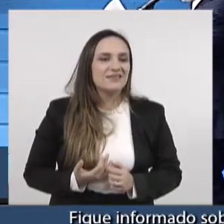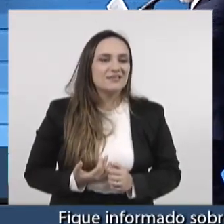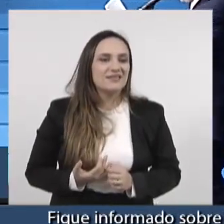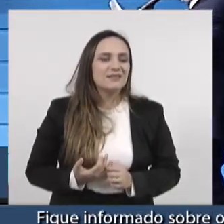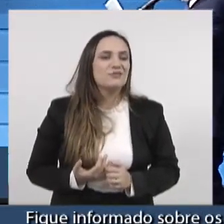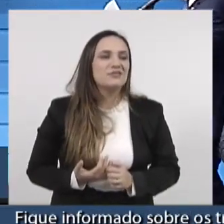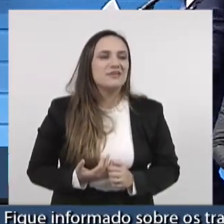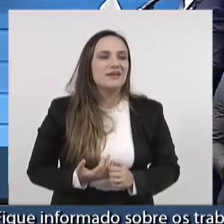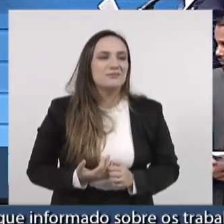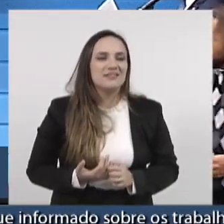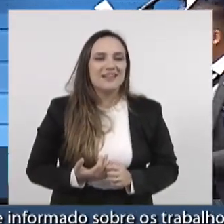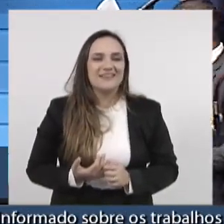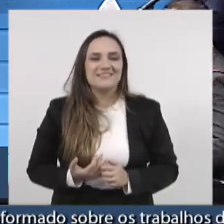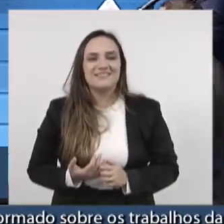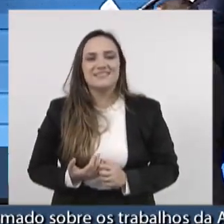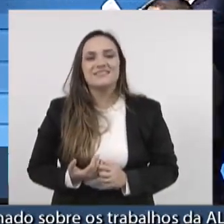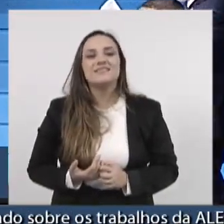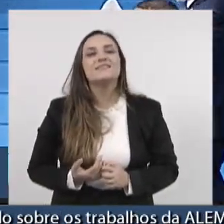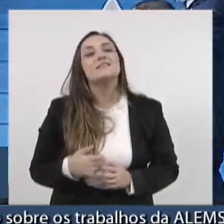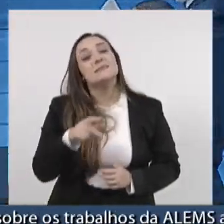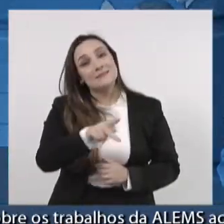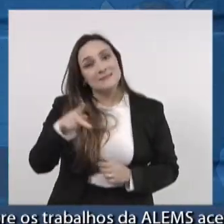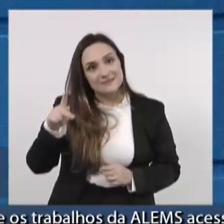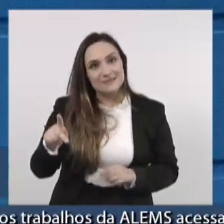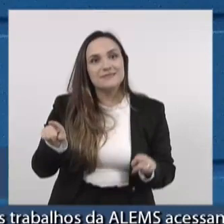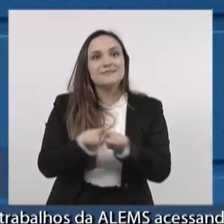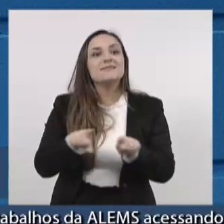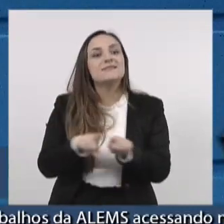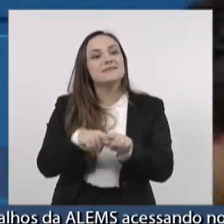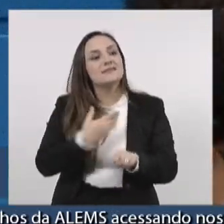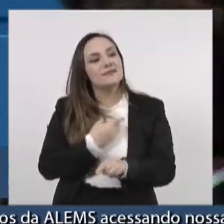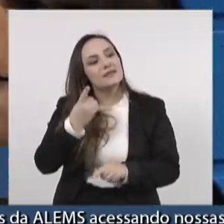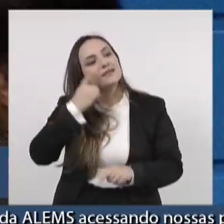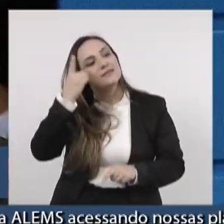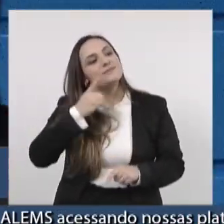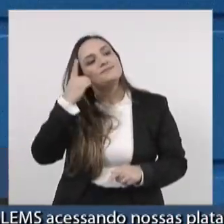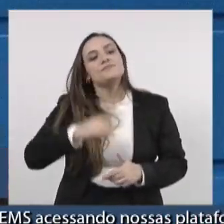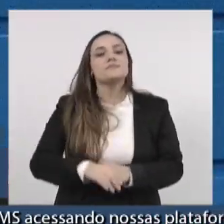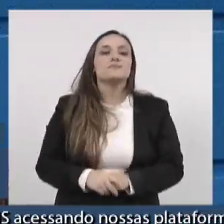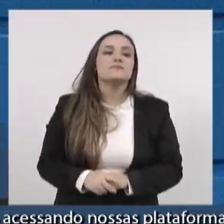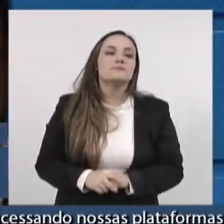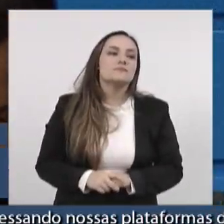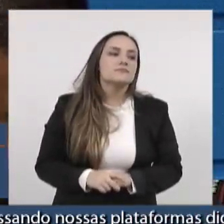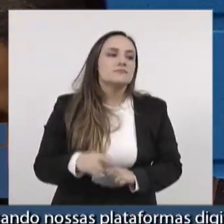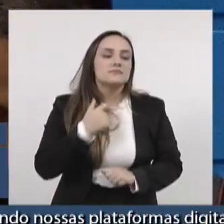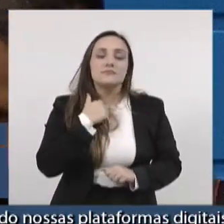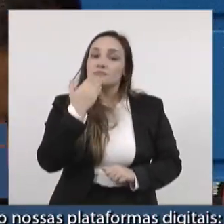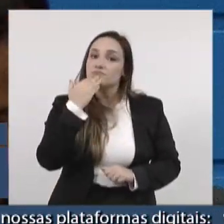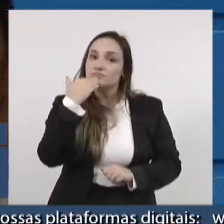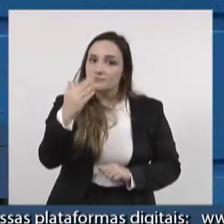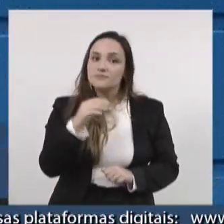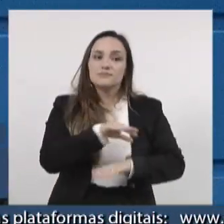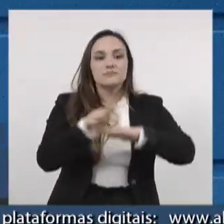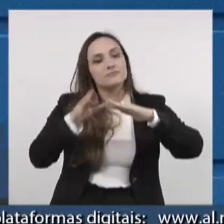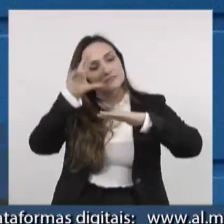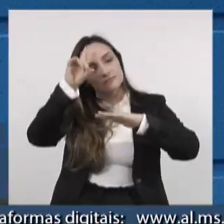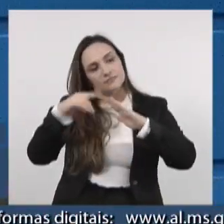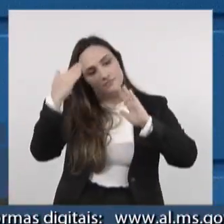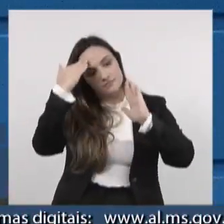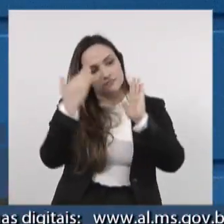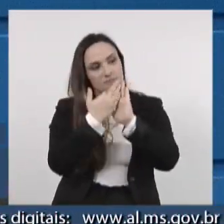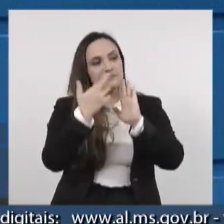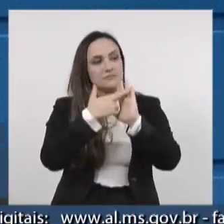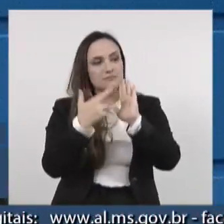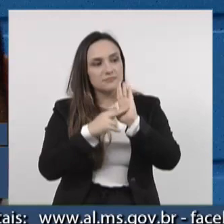Bom dia, senhor presidente. Nobres colegas deputados, eu requeiro à mesa diretora de forma, na forma regimental, após ouvir o